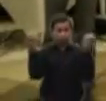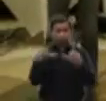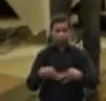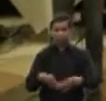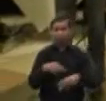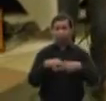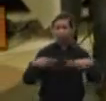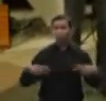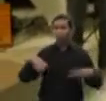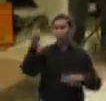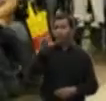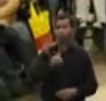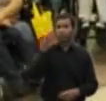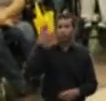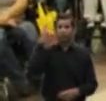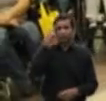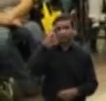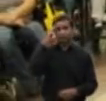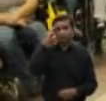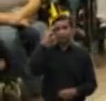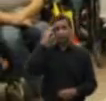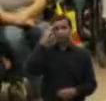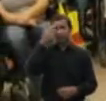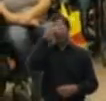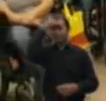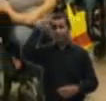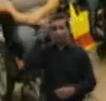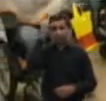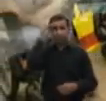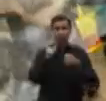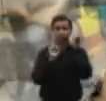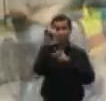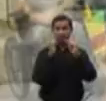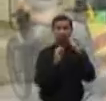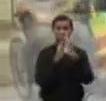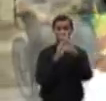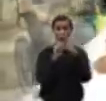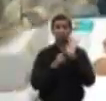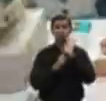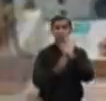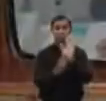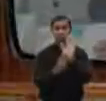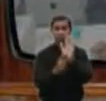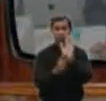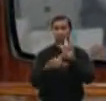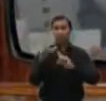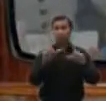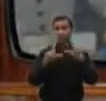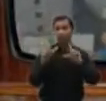mitos e verdades com as famílias presentes. E o pessoal da corneta saiu até em reportagem de